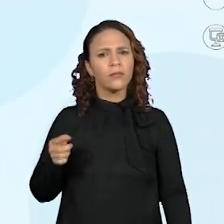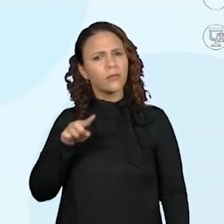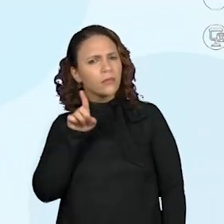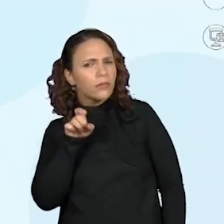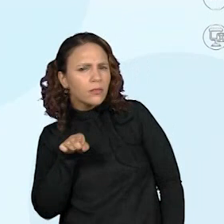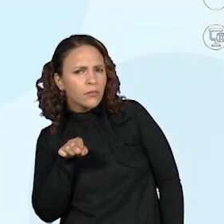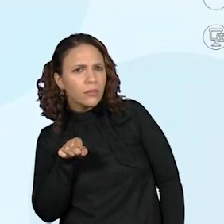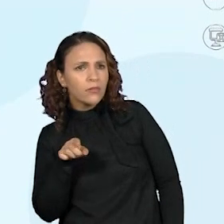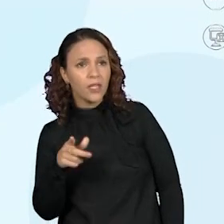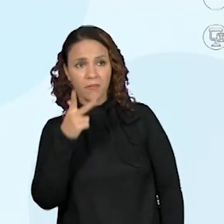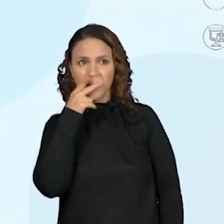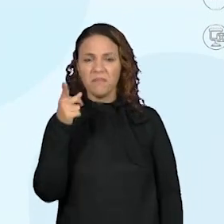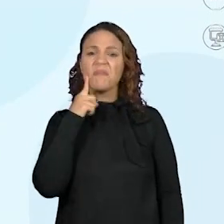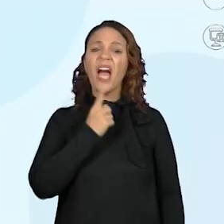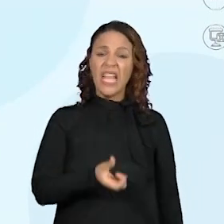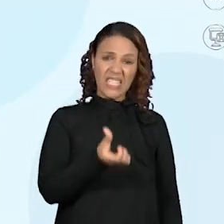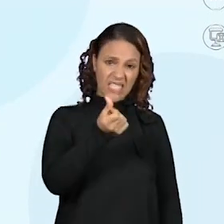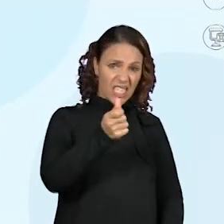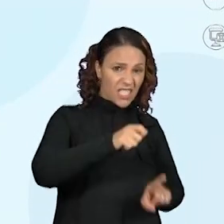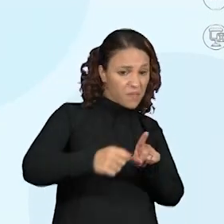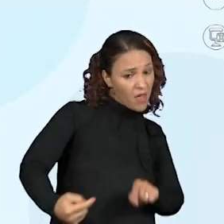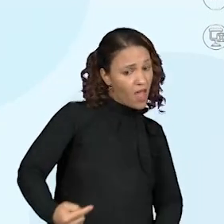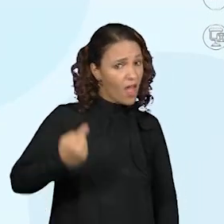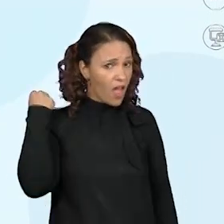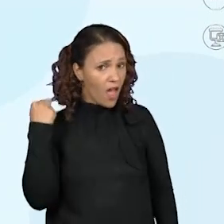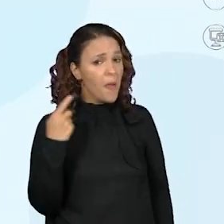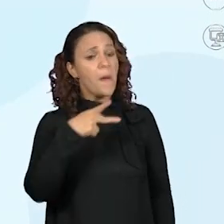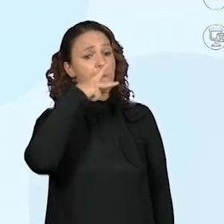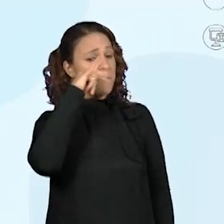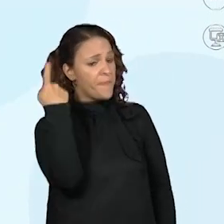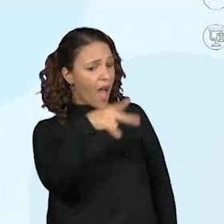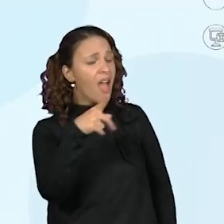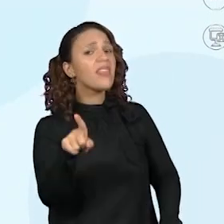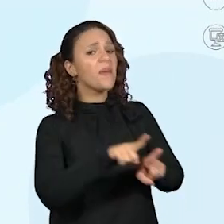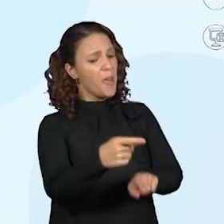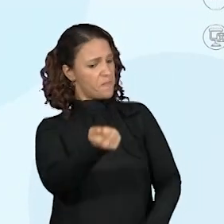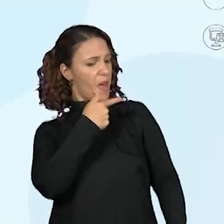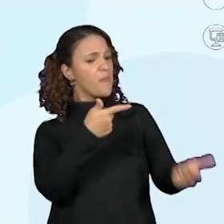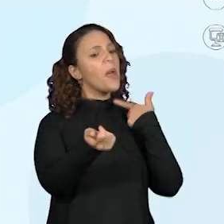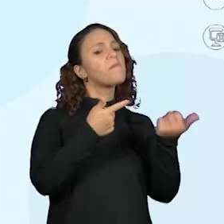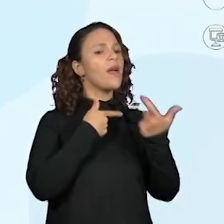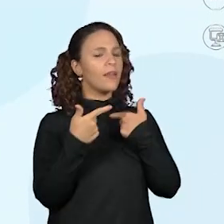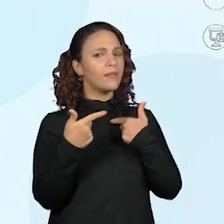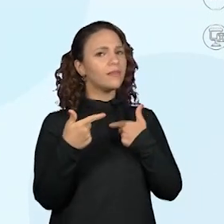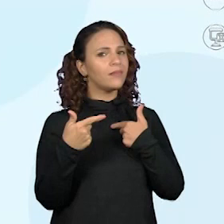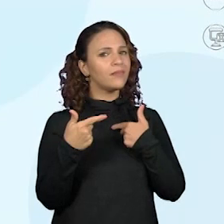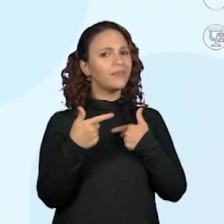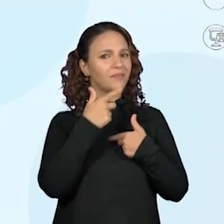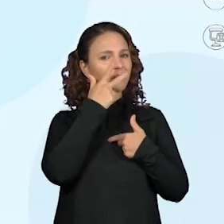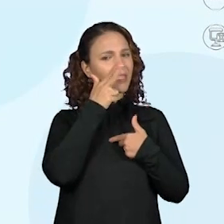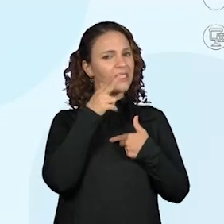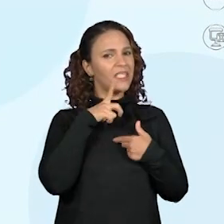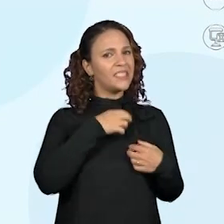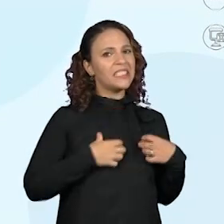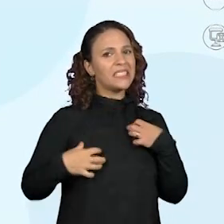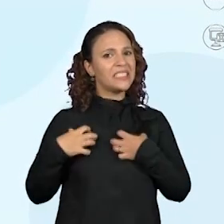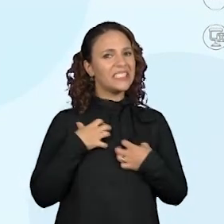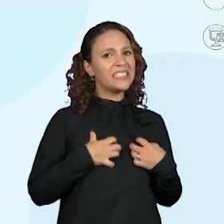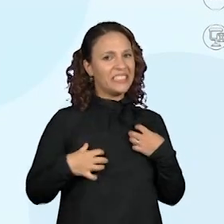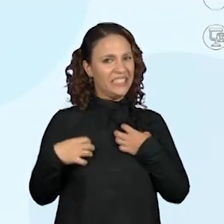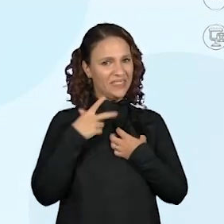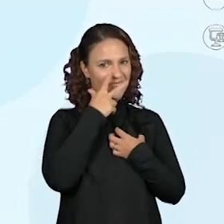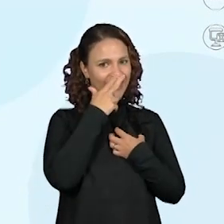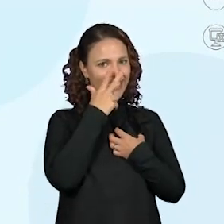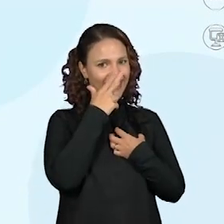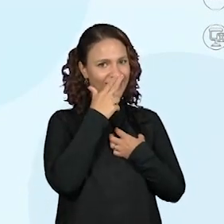tem uma emoção, não é verdade? Há 6 meses, teu pai me ofendeu. Então, vamos colocar aqui um ponto de